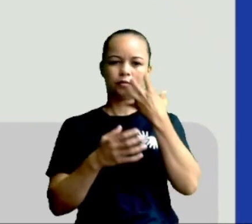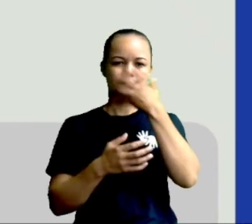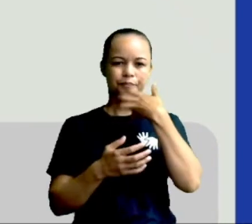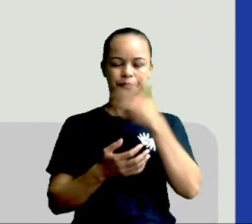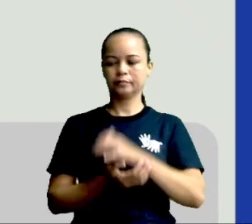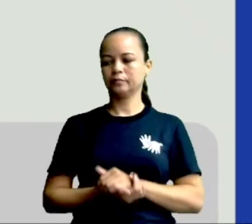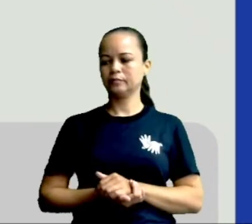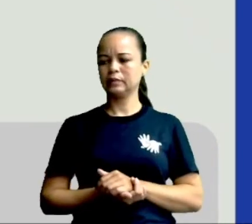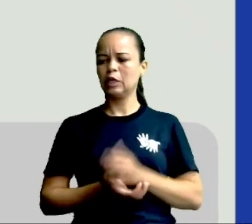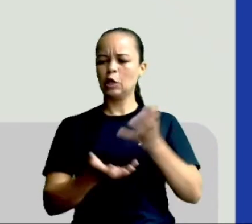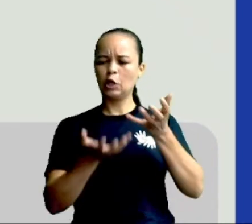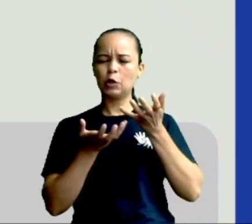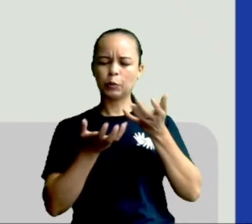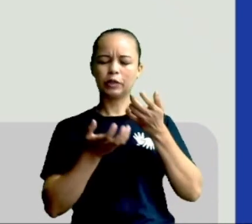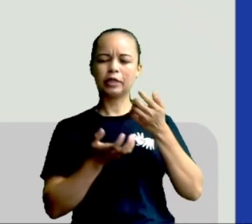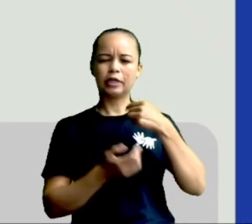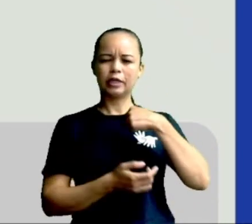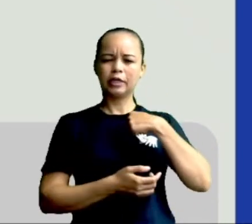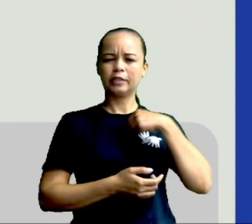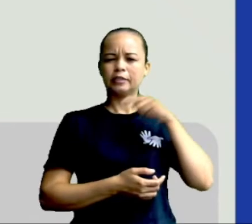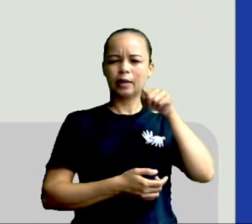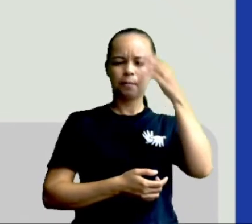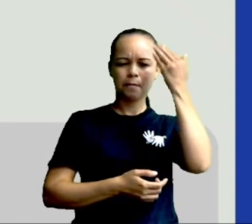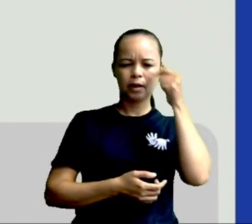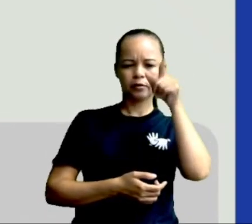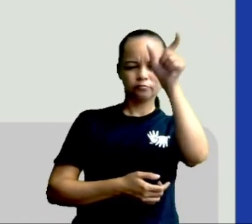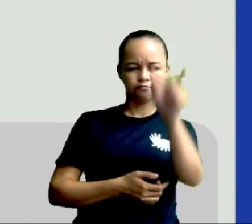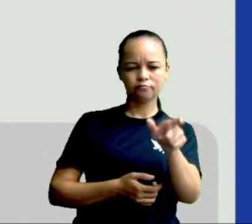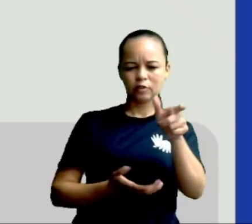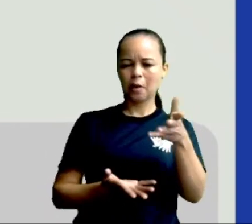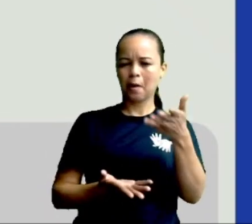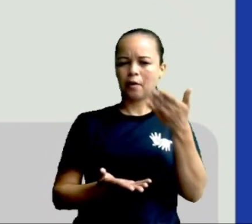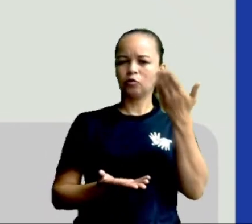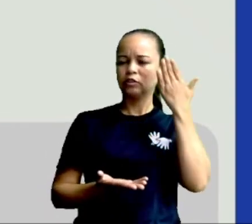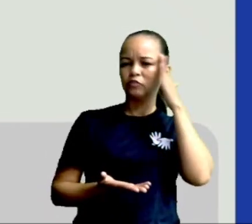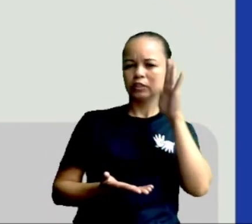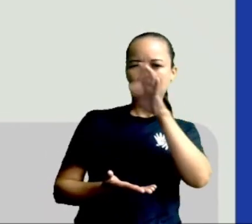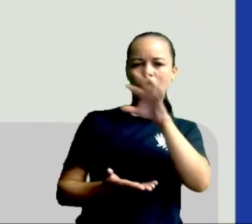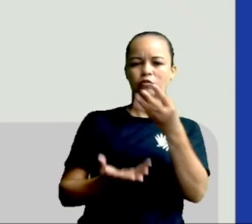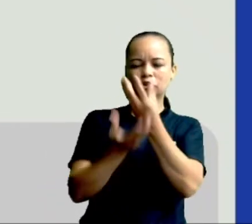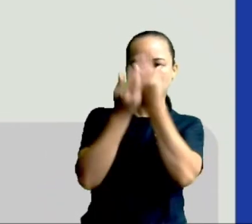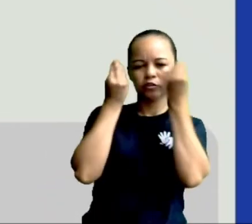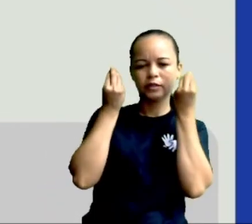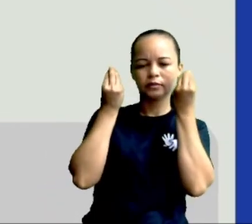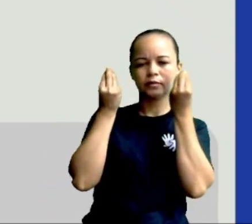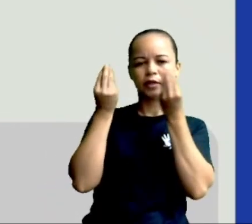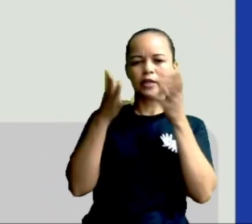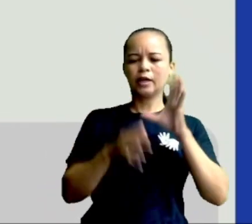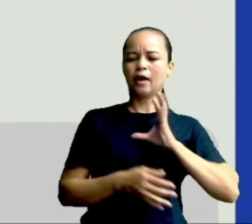se você vive mesmo sem mim? Pois eu ainda não te esqueci. Em cada